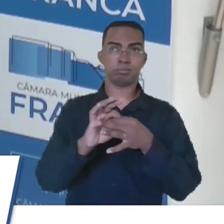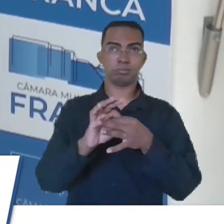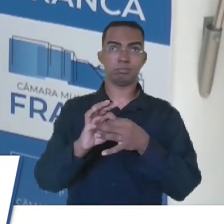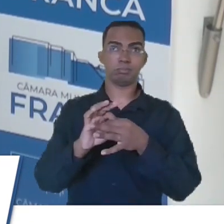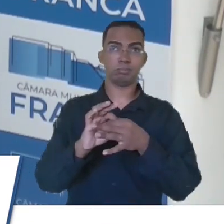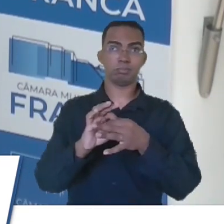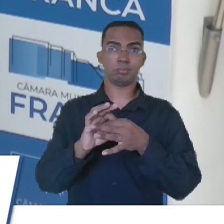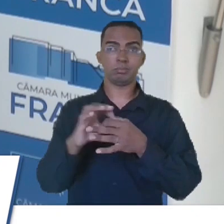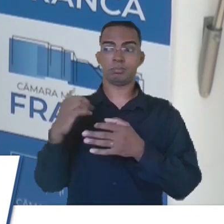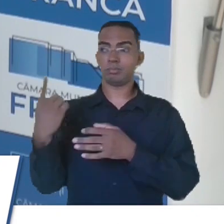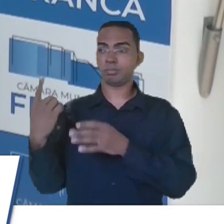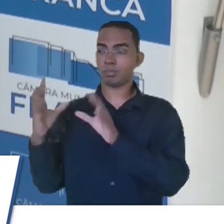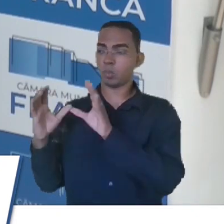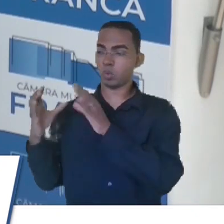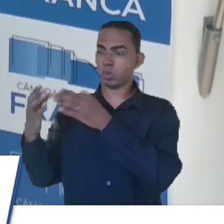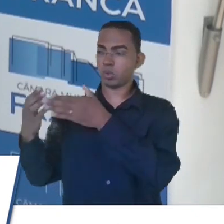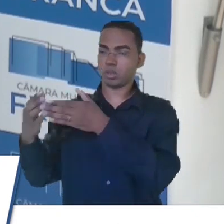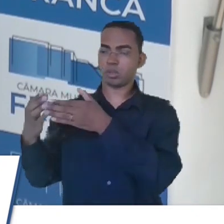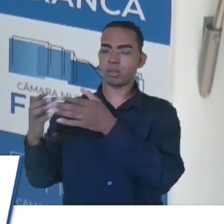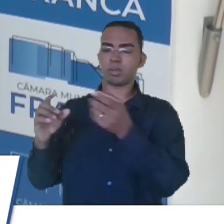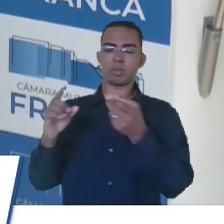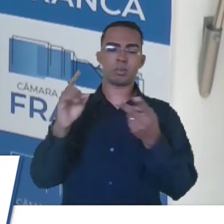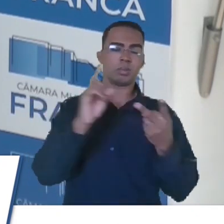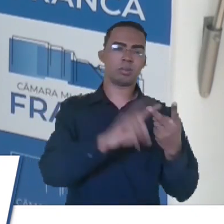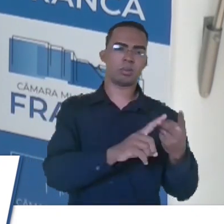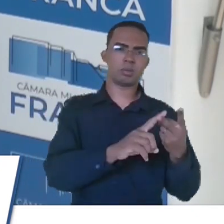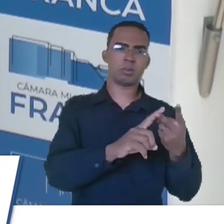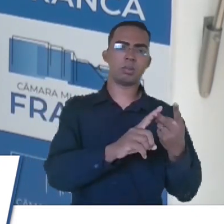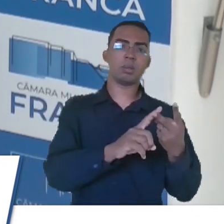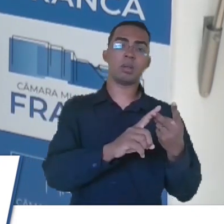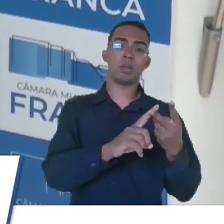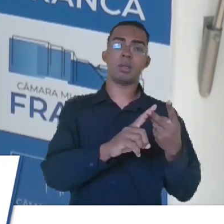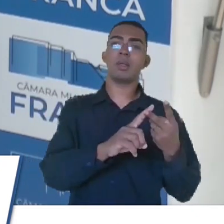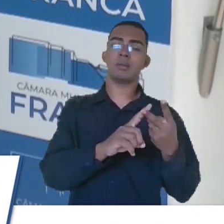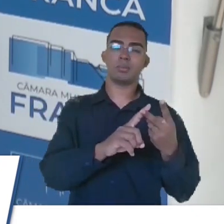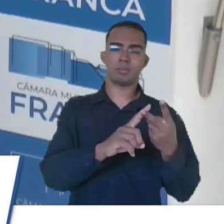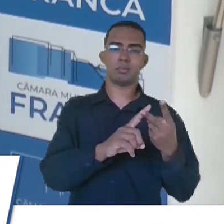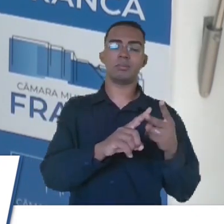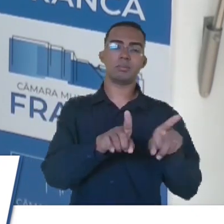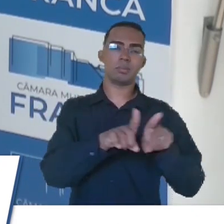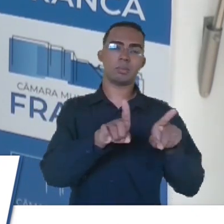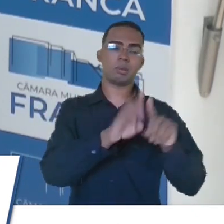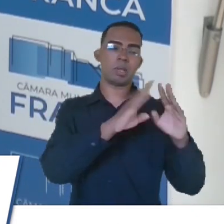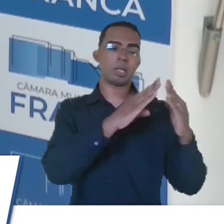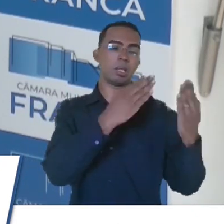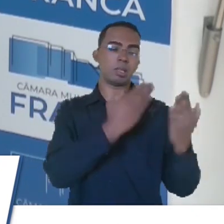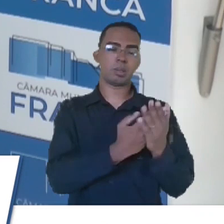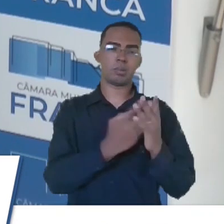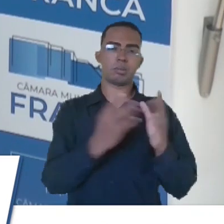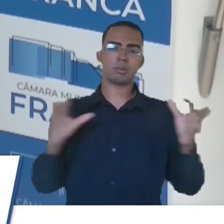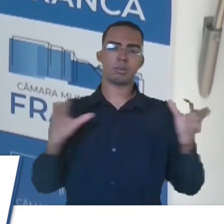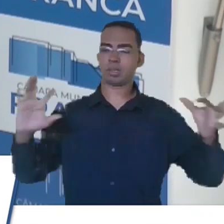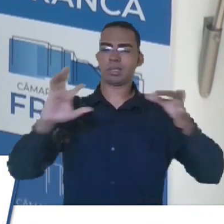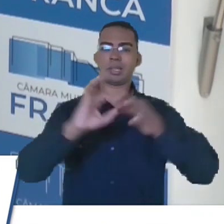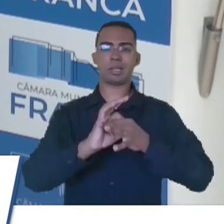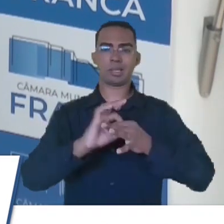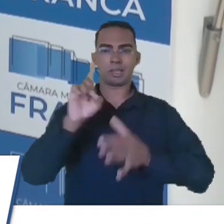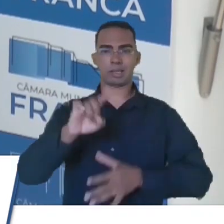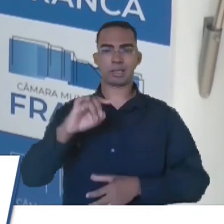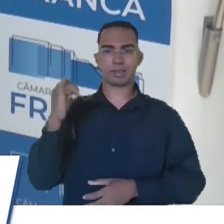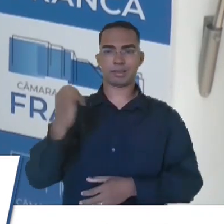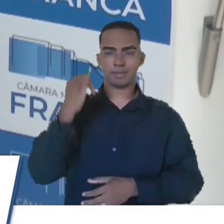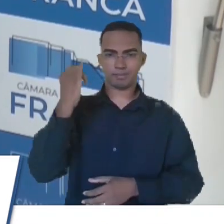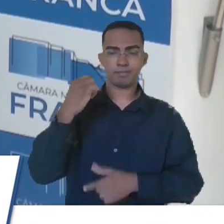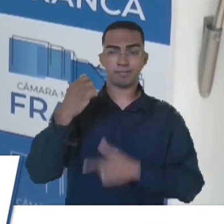entre a comunidade e a escola é um elemento importantíssimo para fazer o